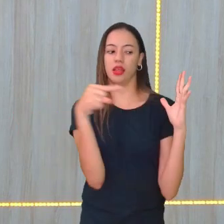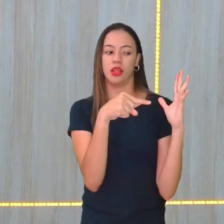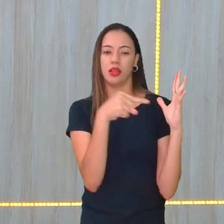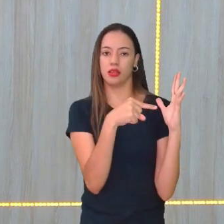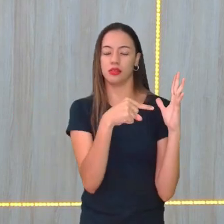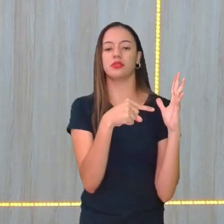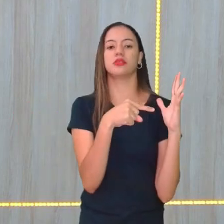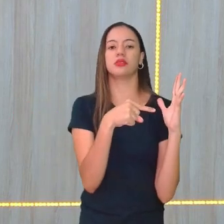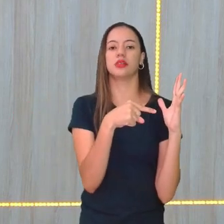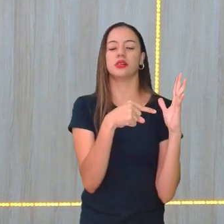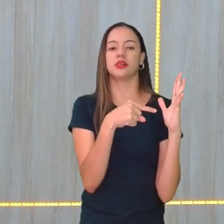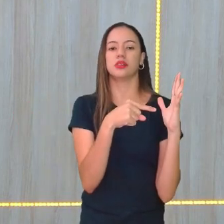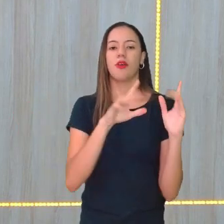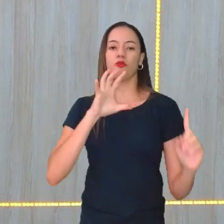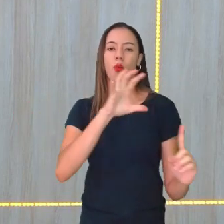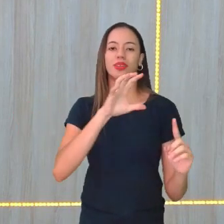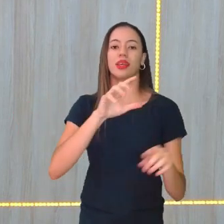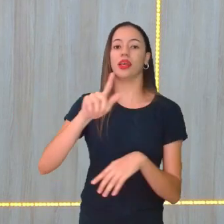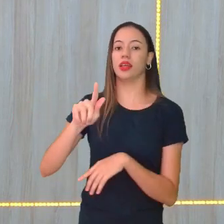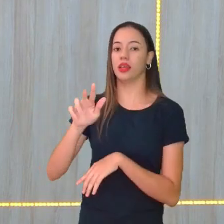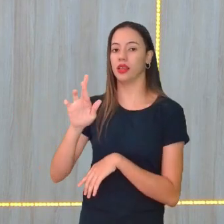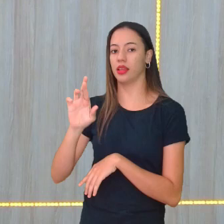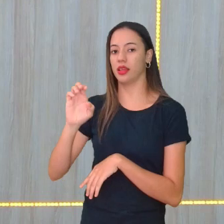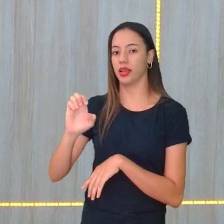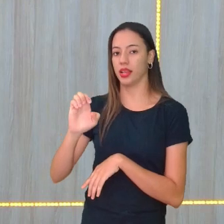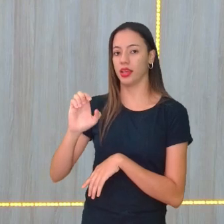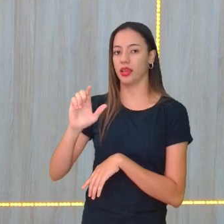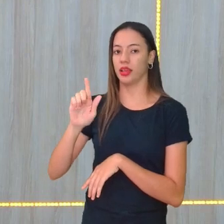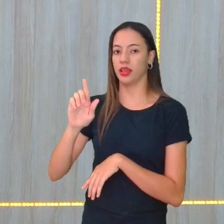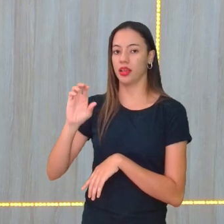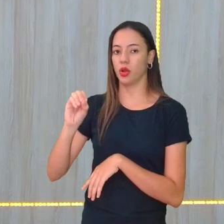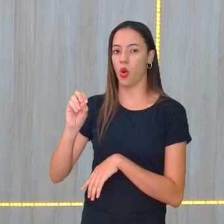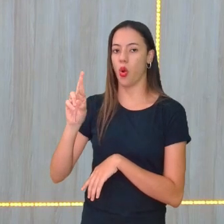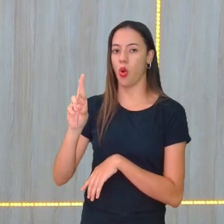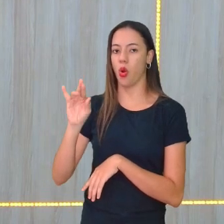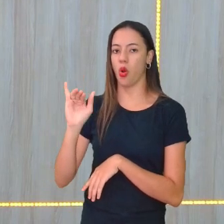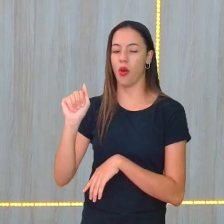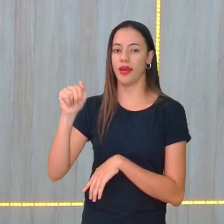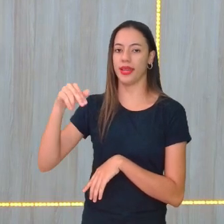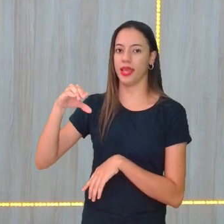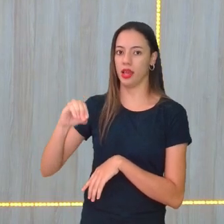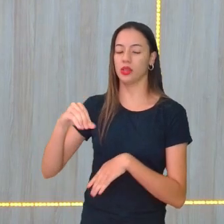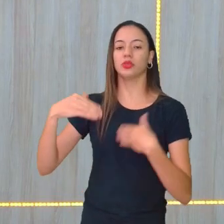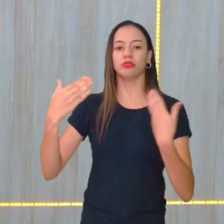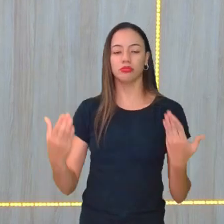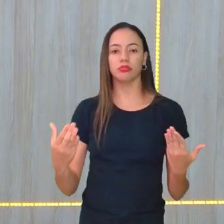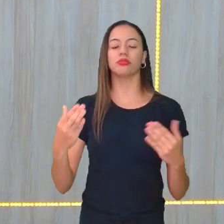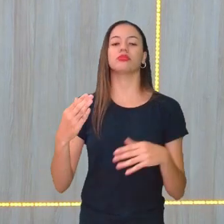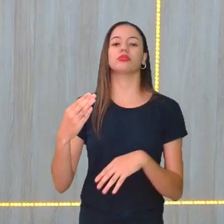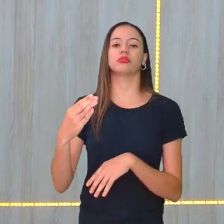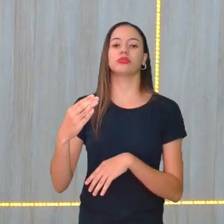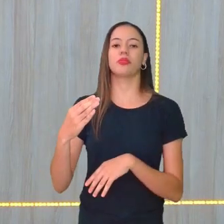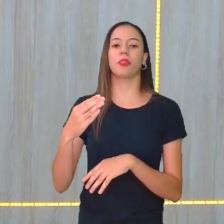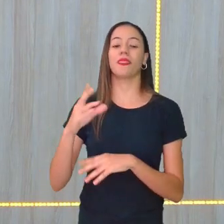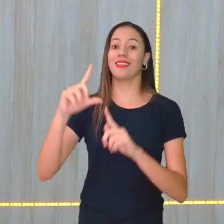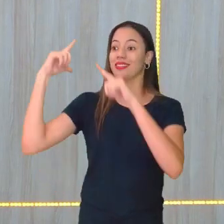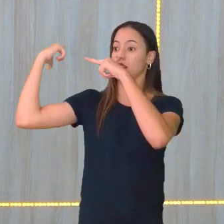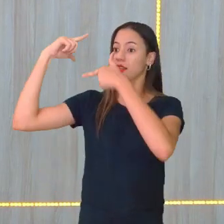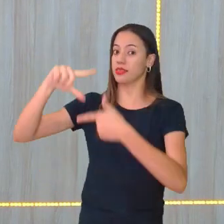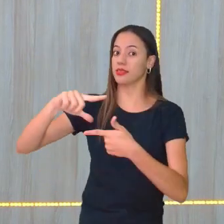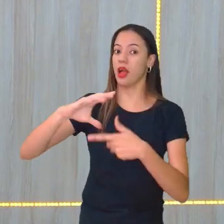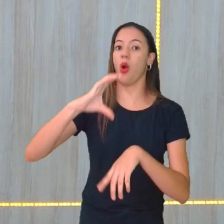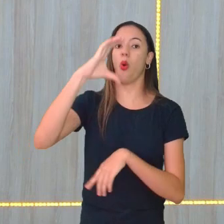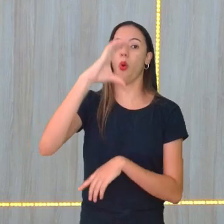calendário gregoriano, né? Utilizamos o calendário gregoriano, no cristianismo, né? Na tradição